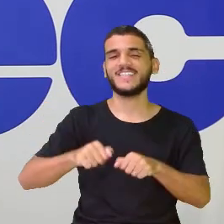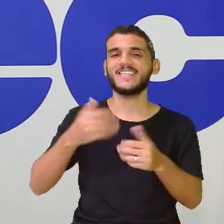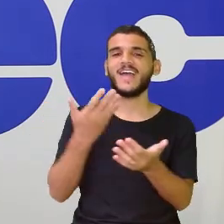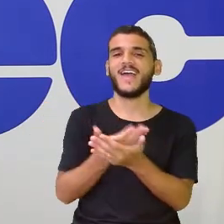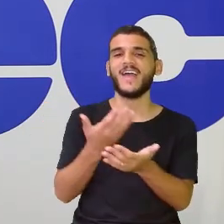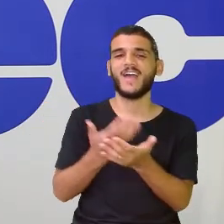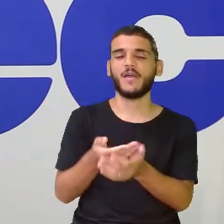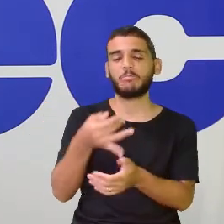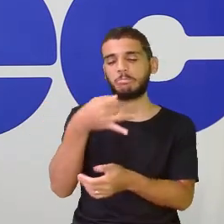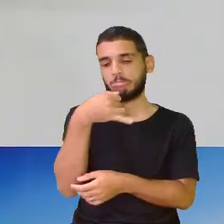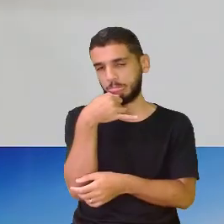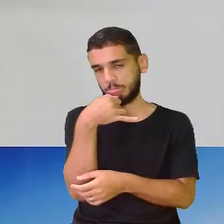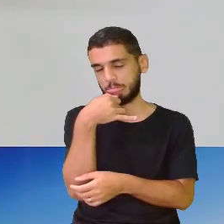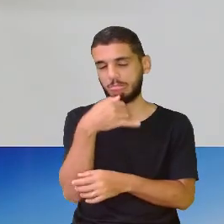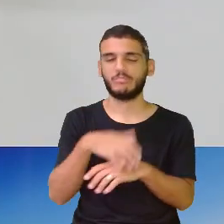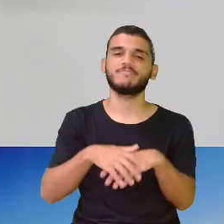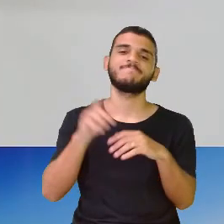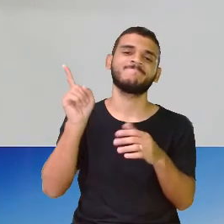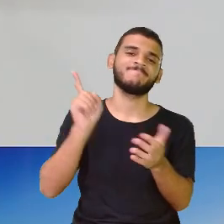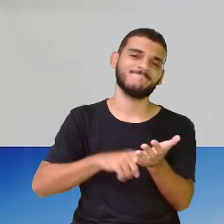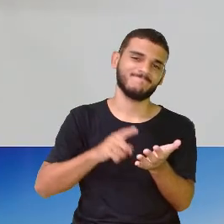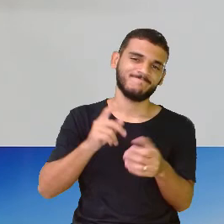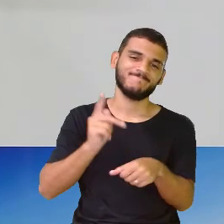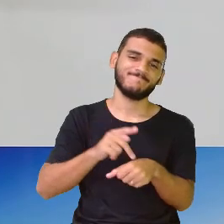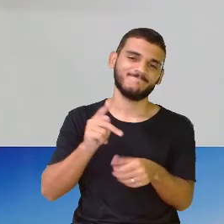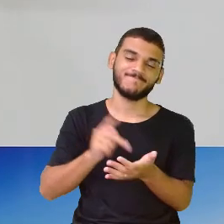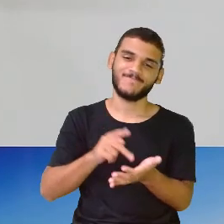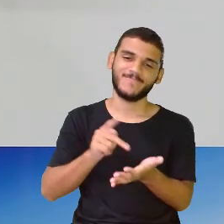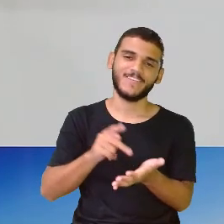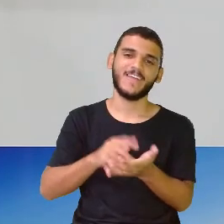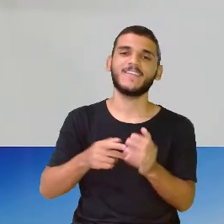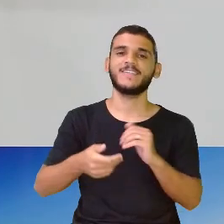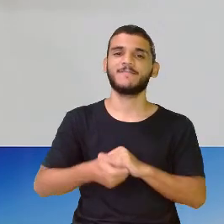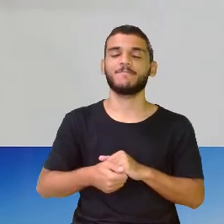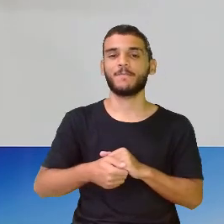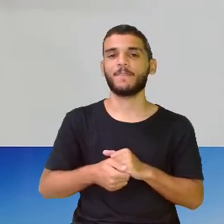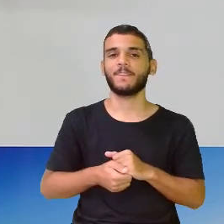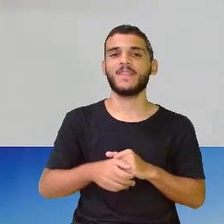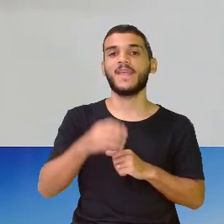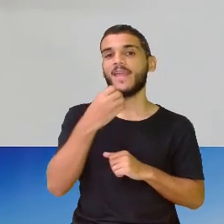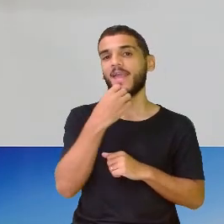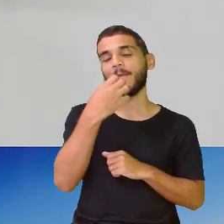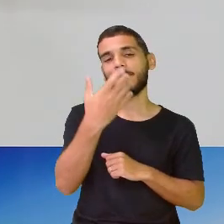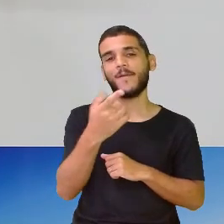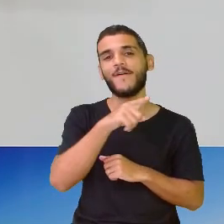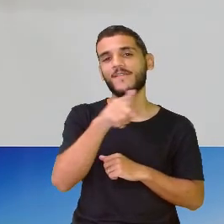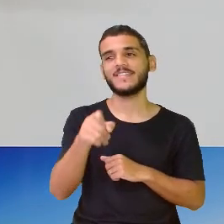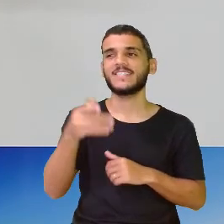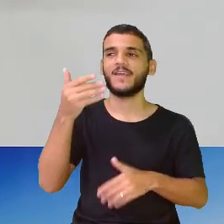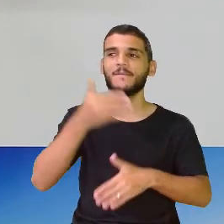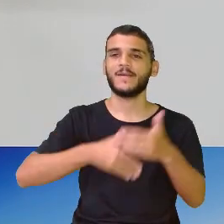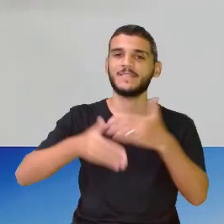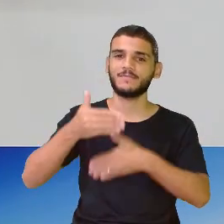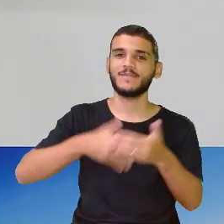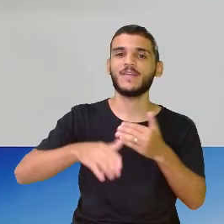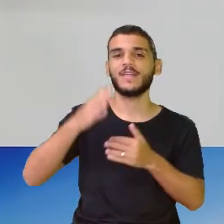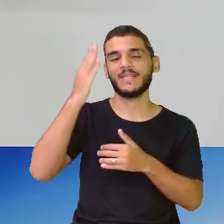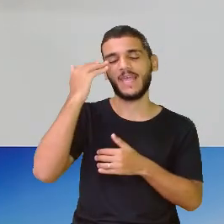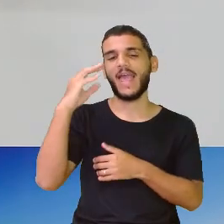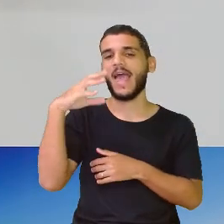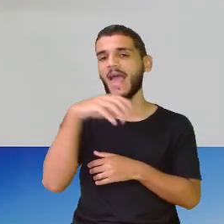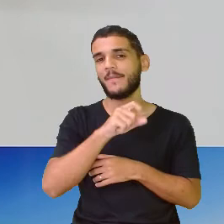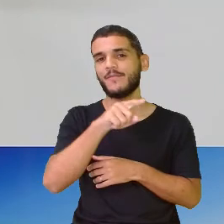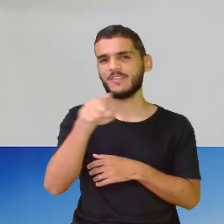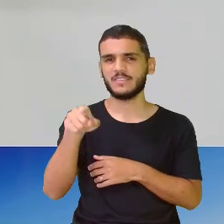Que pena. Isso aí, que pena, gente. Que bom que vocês participaram. Eu fiz um pouquinho rápido porque eu sei que